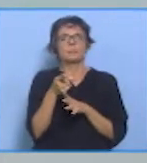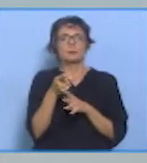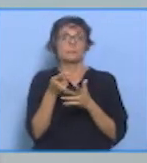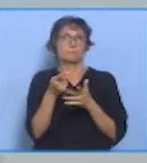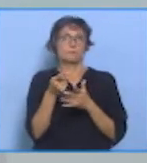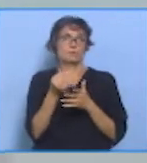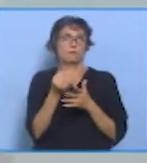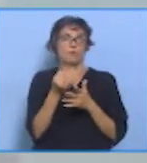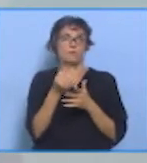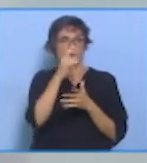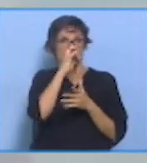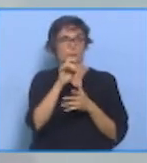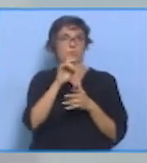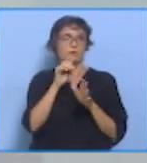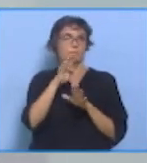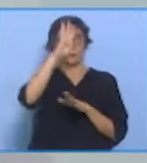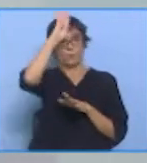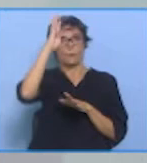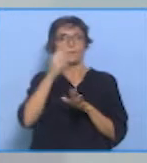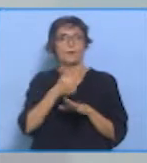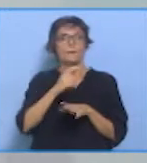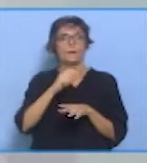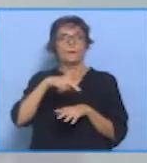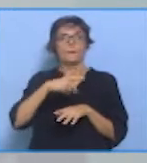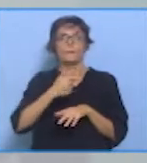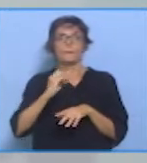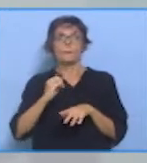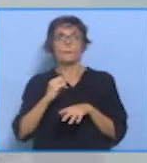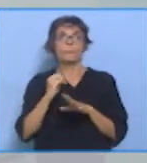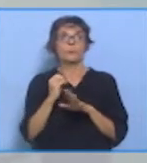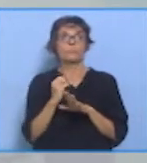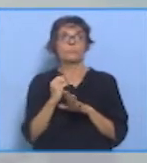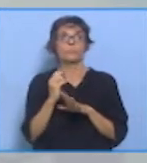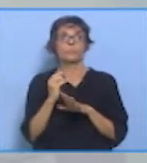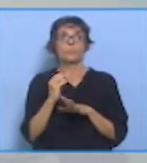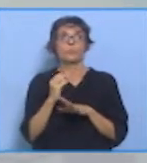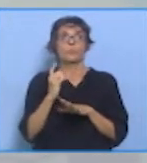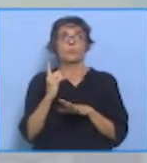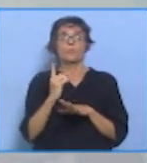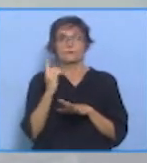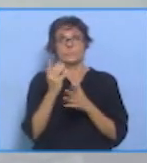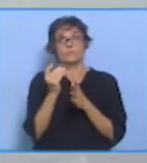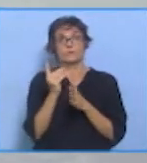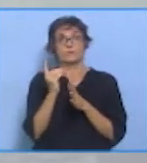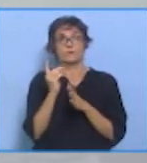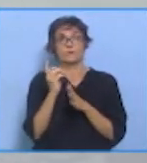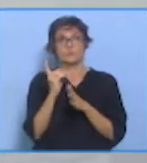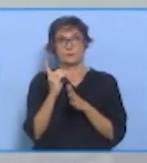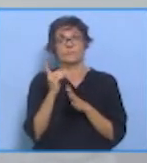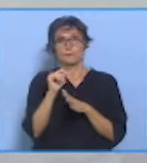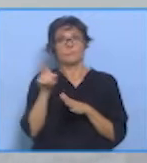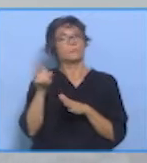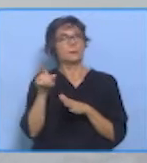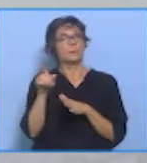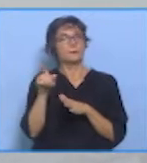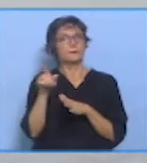XVI tinha um grande apreço por Newman. Aliás, foi ele que o beatificou. É um dos especialistas. E porquê? Porque, lá